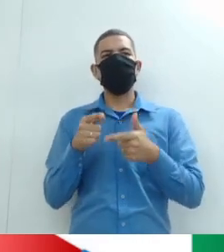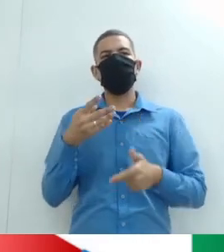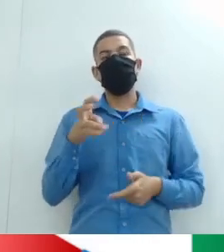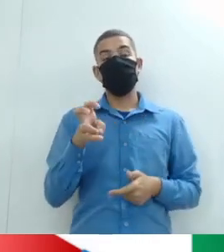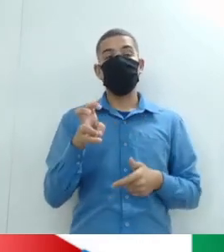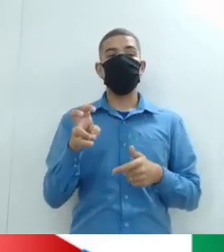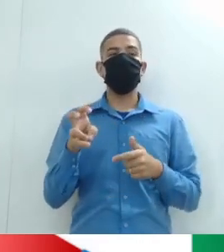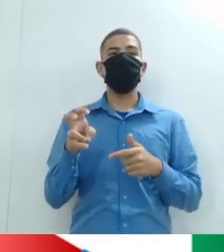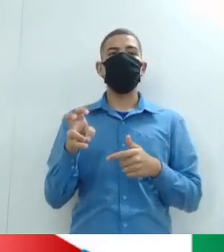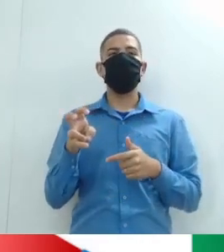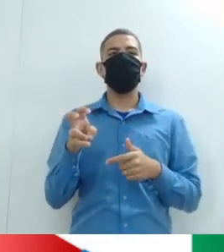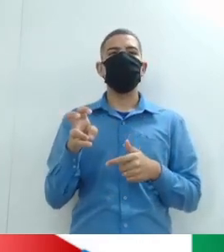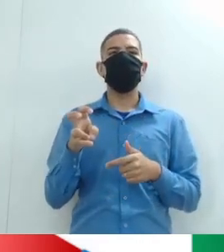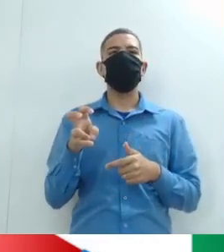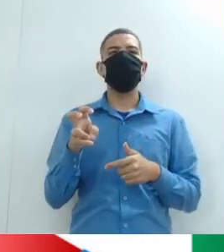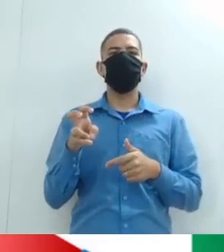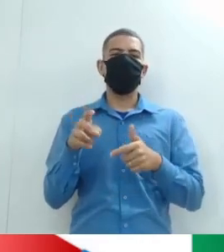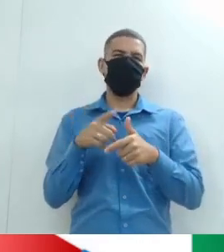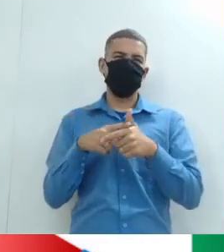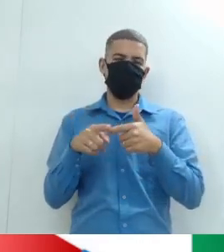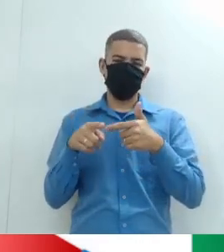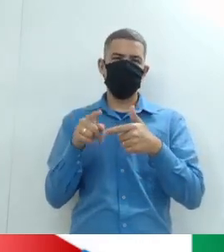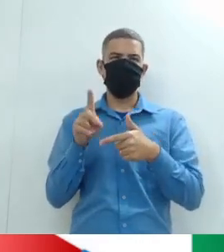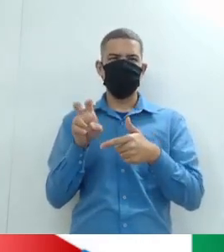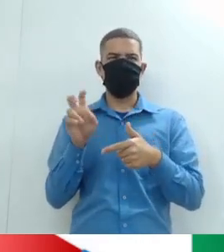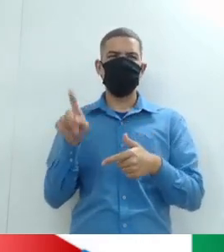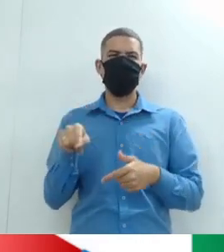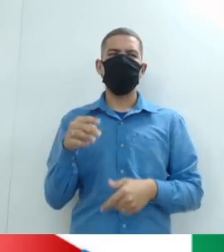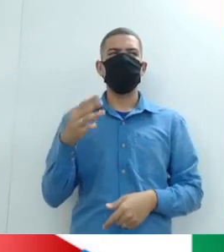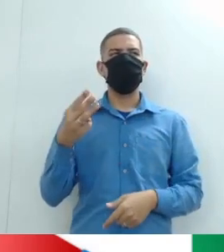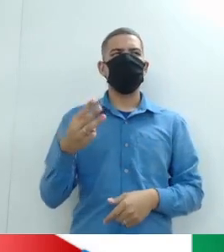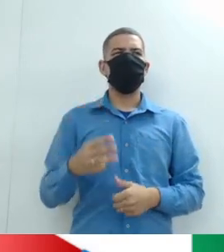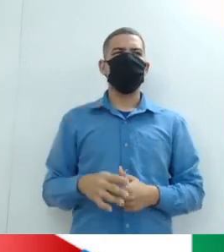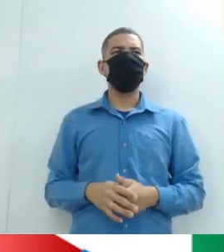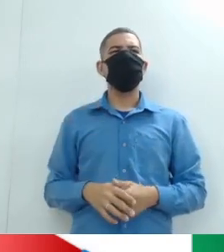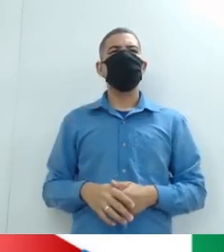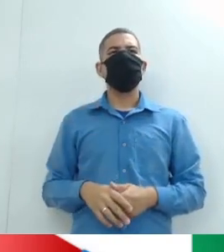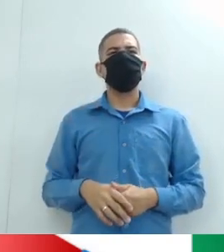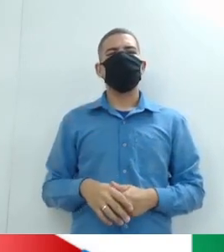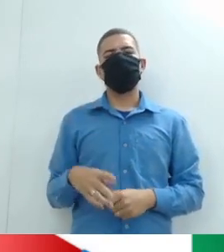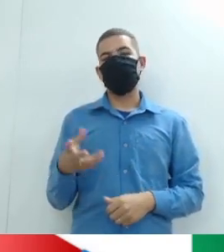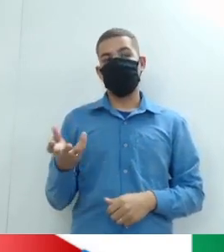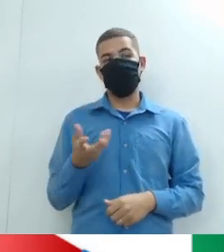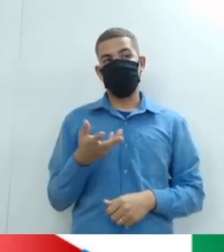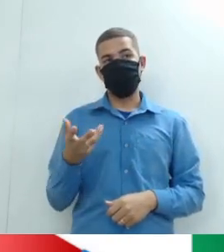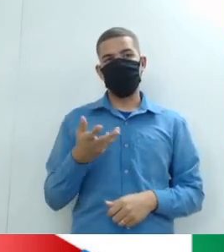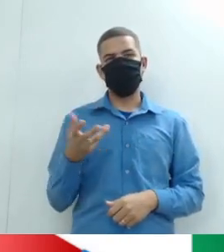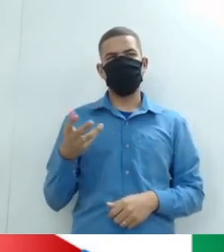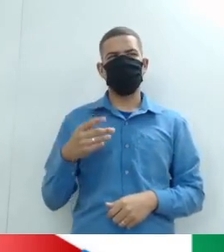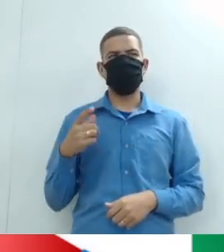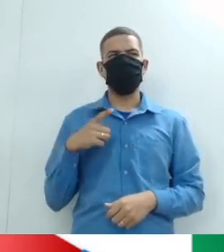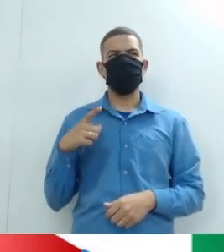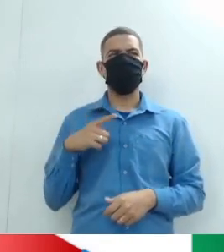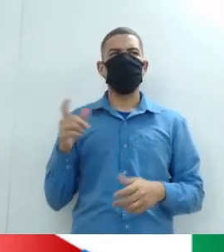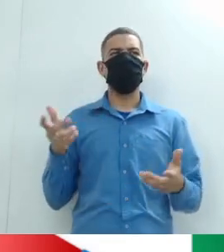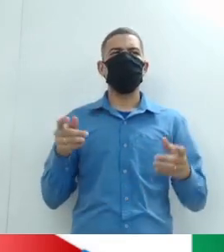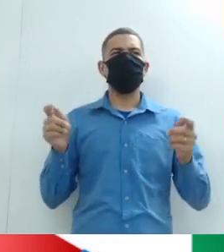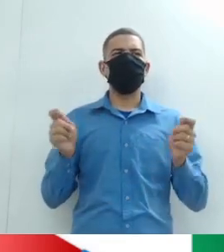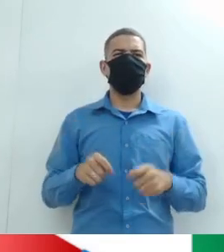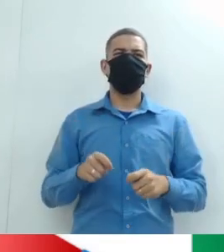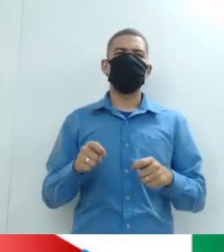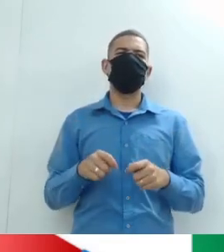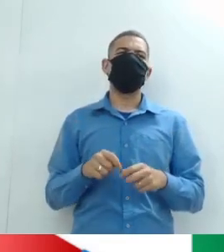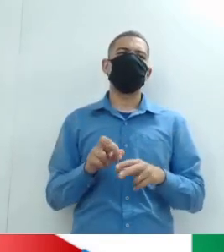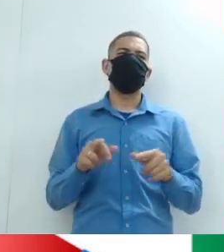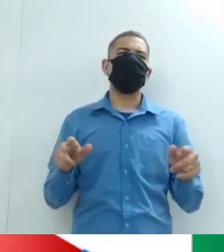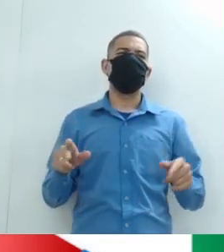3. Ficou fácil. Calculou. Vem comigo para a próxima já. Rapidão. Vamos falar agora de capacidade, tá bom? A ideia